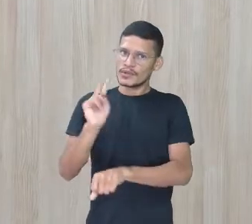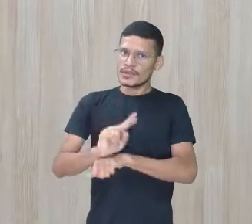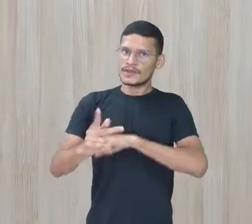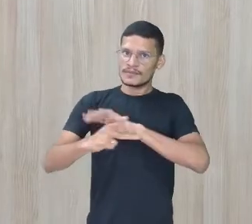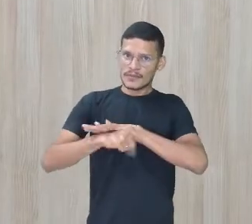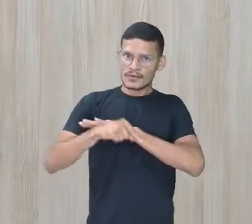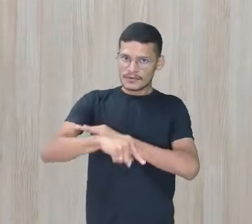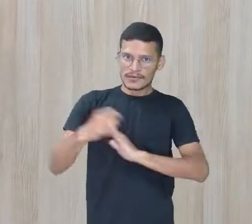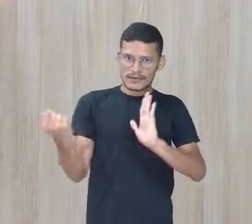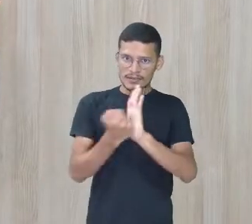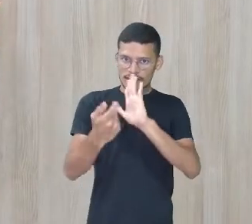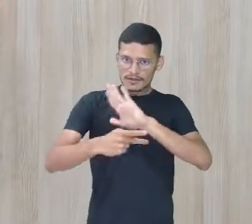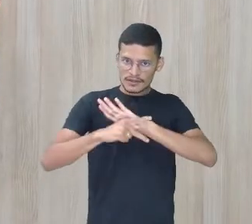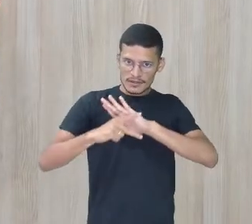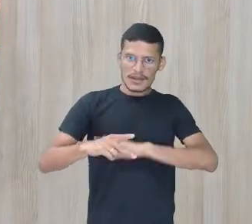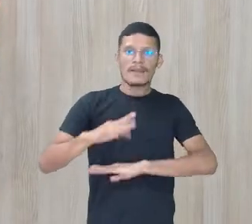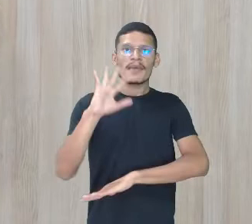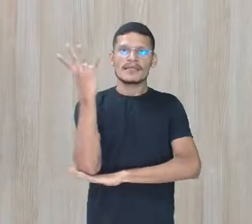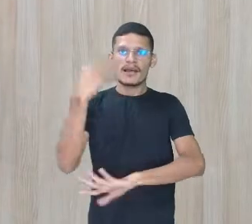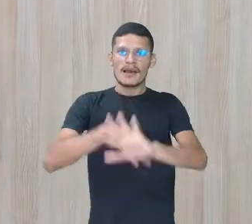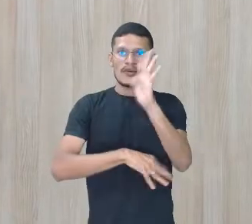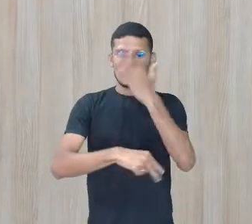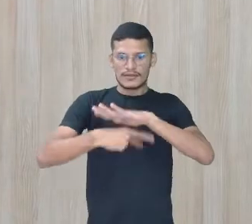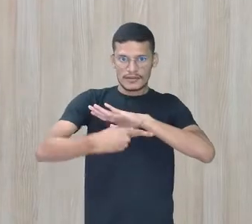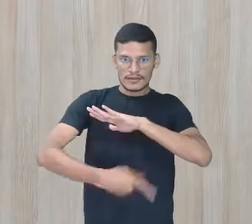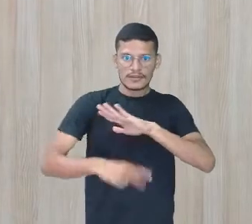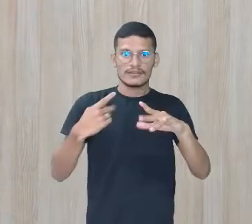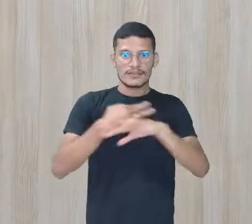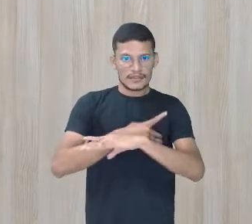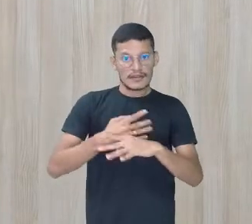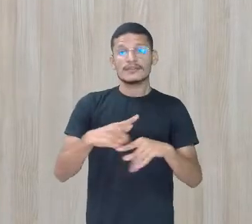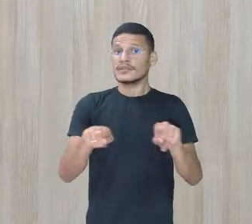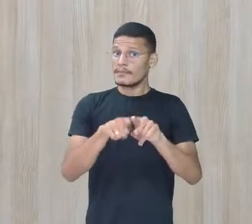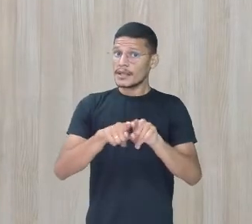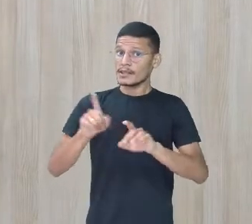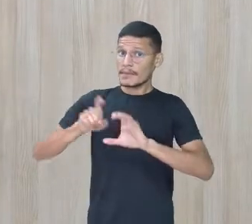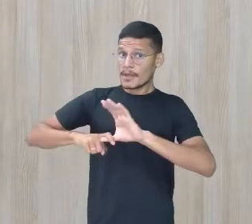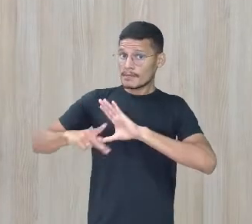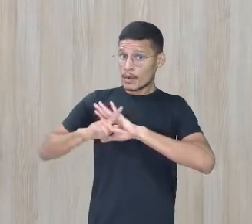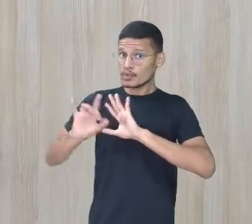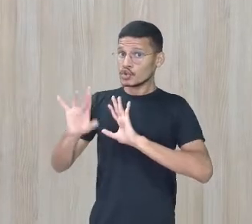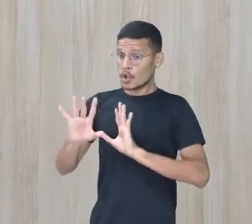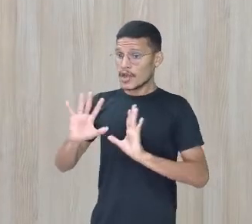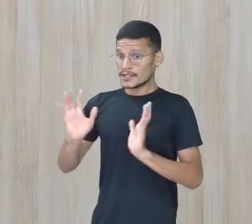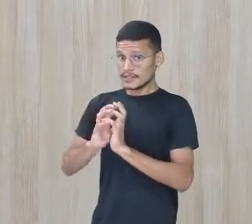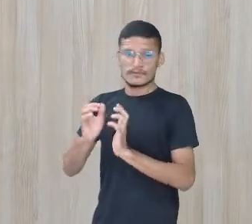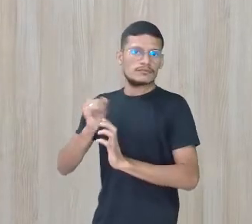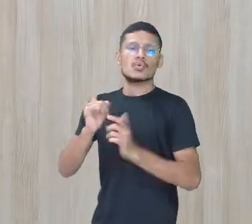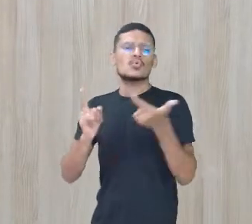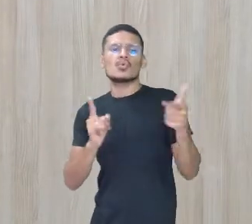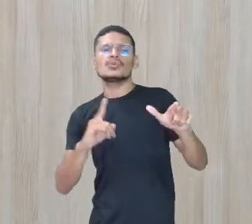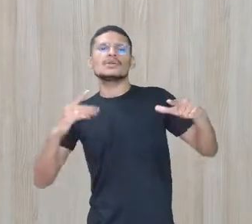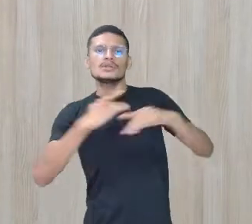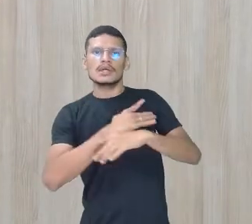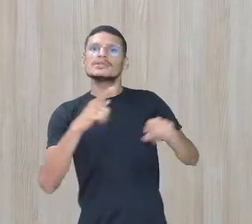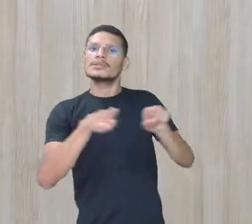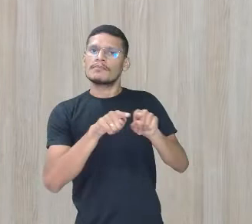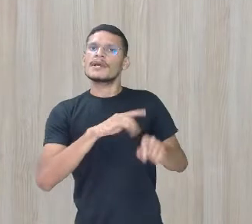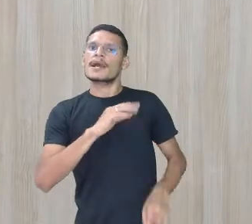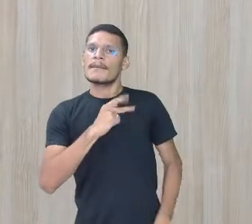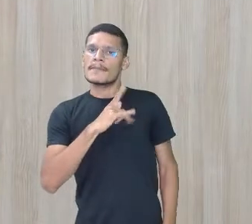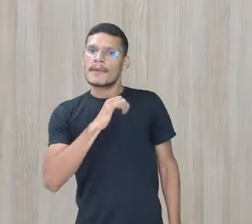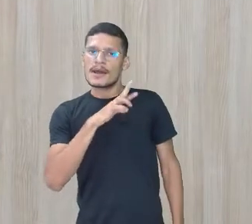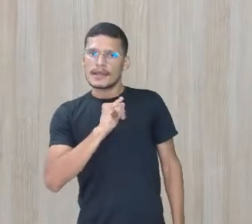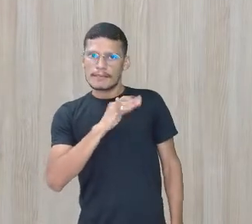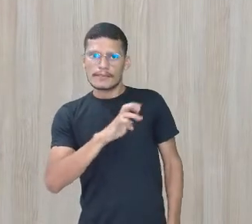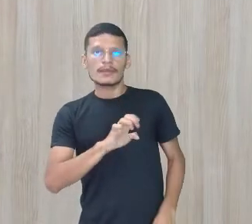desse patrimônio ambiental, né, na nossa cidade. É claro que não depende só do Recife, das outras cidades também pelo qual o rio cruza,